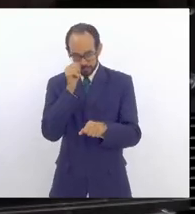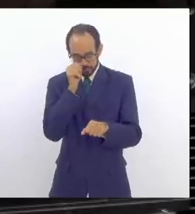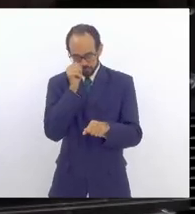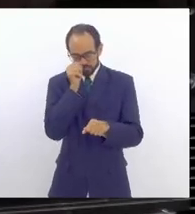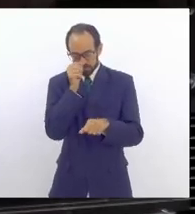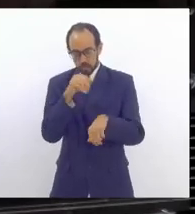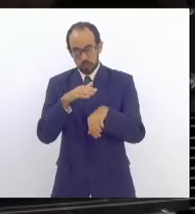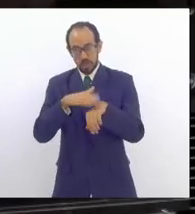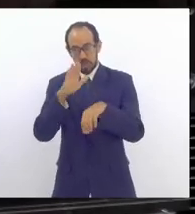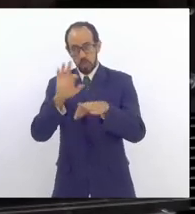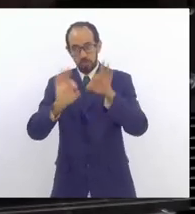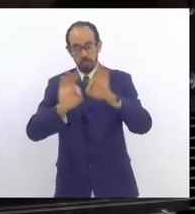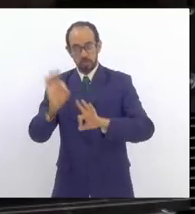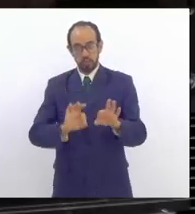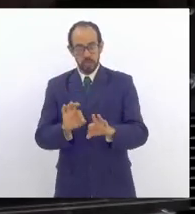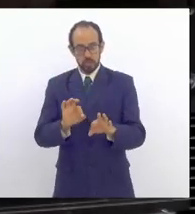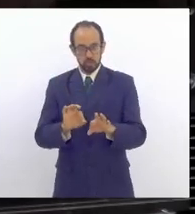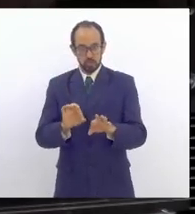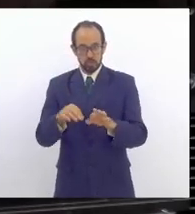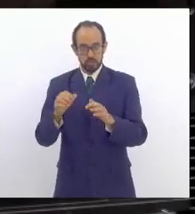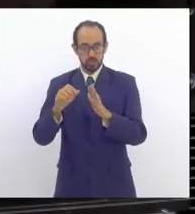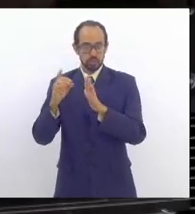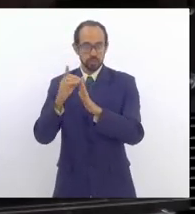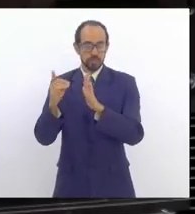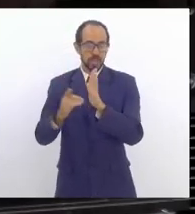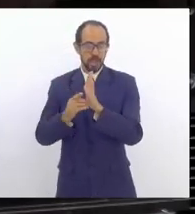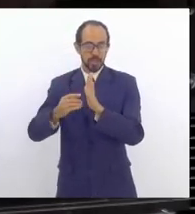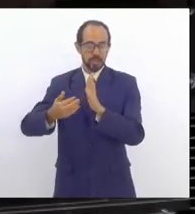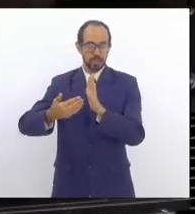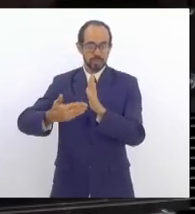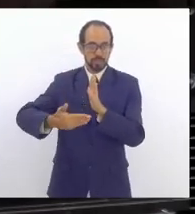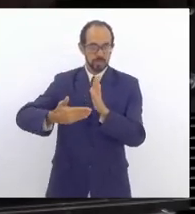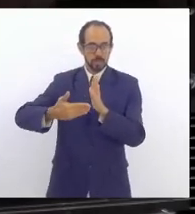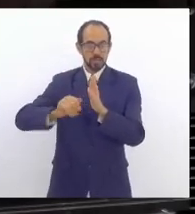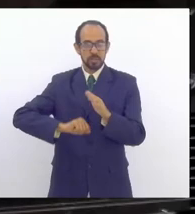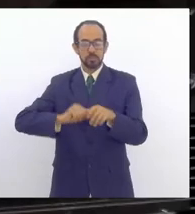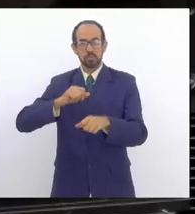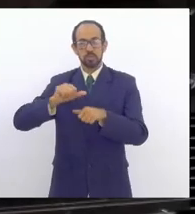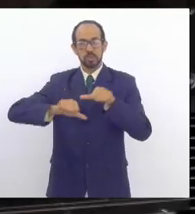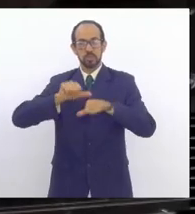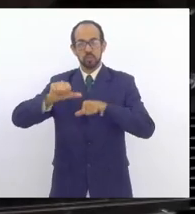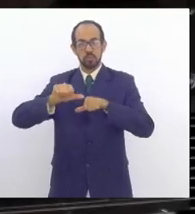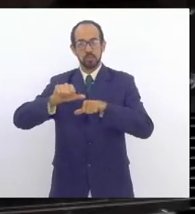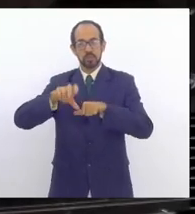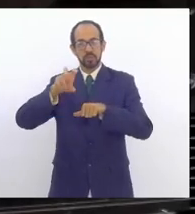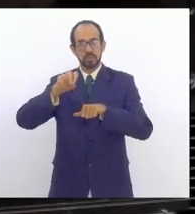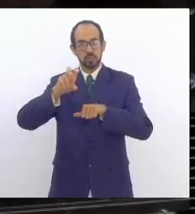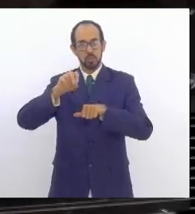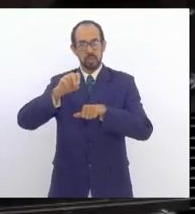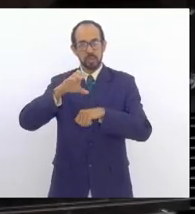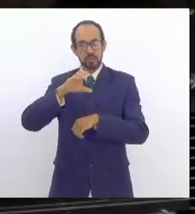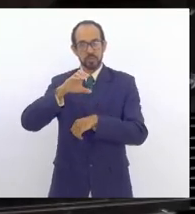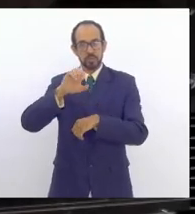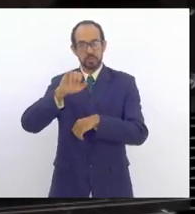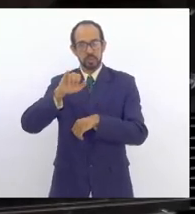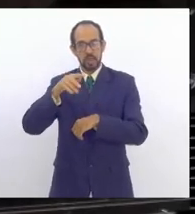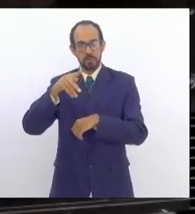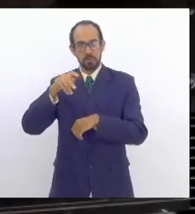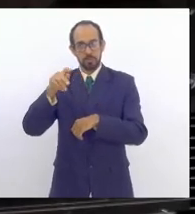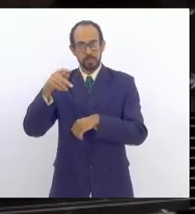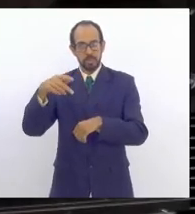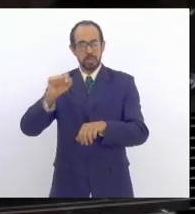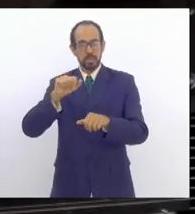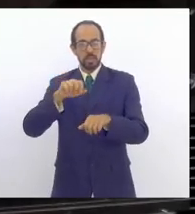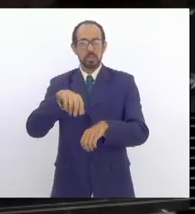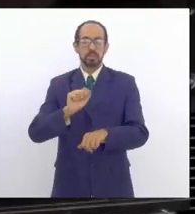educacional das últimas décadas, estamos transformando 50 CIEPs em escolas tecnológicas sustentáveis, com